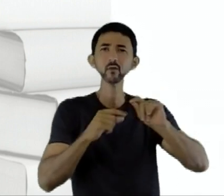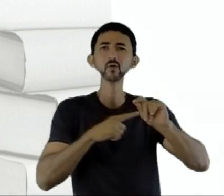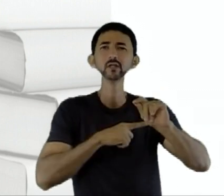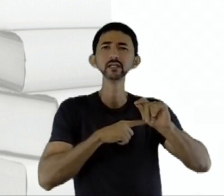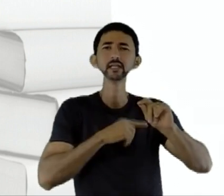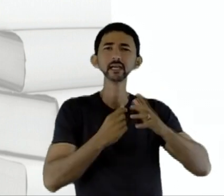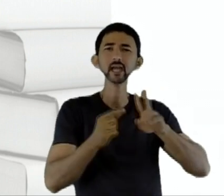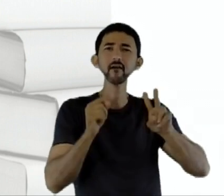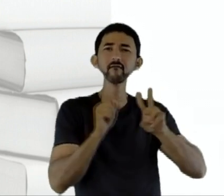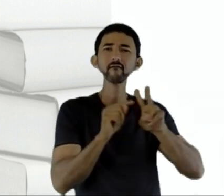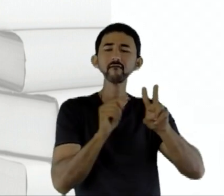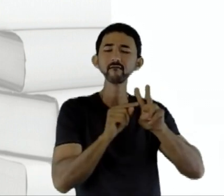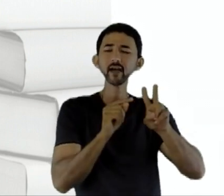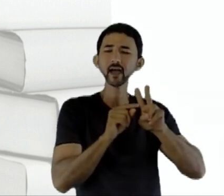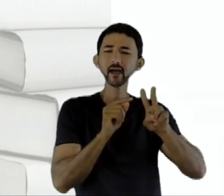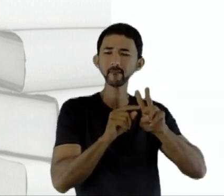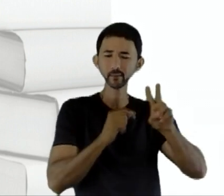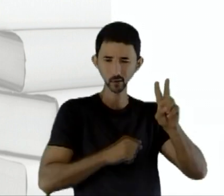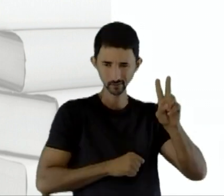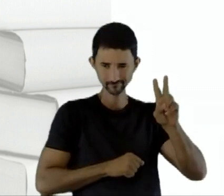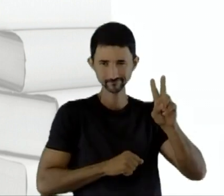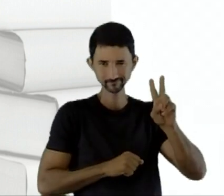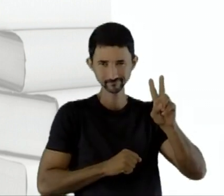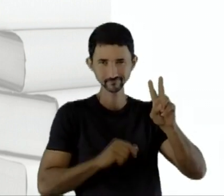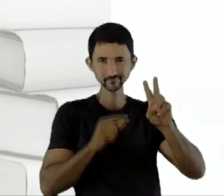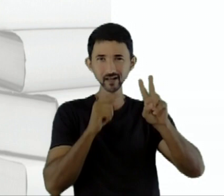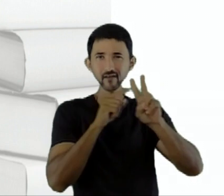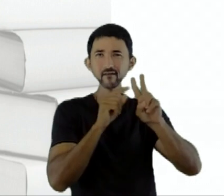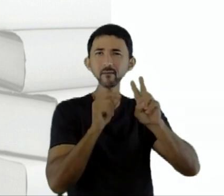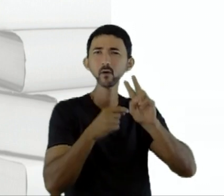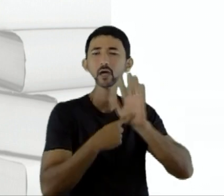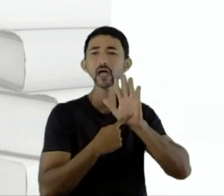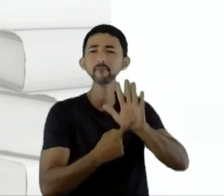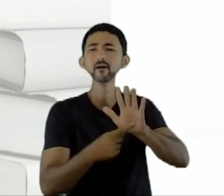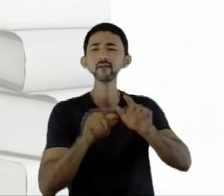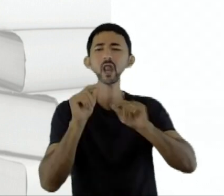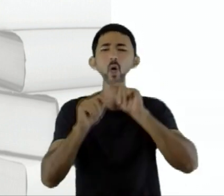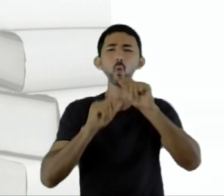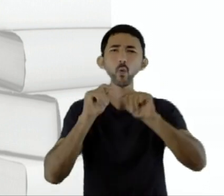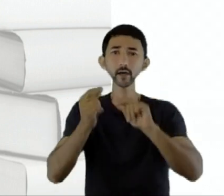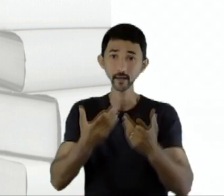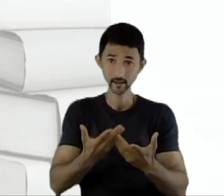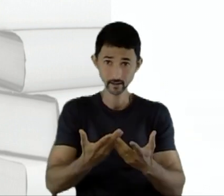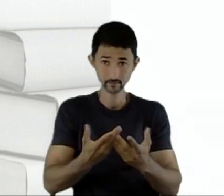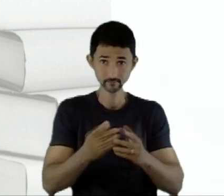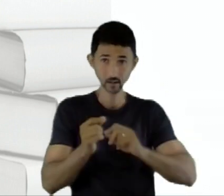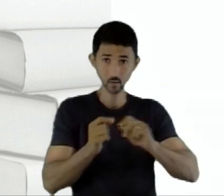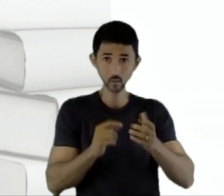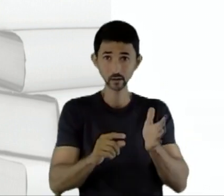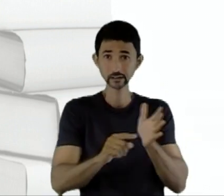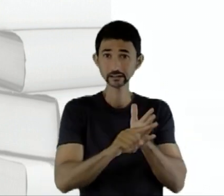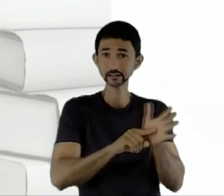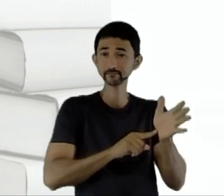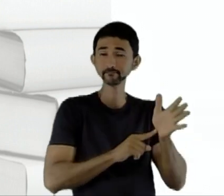também tenho um verbo destacado. Quem revela, revela alguma coisa e essa alguma